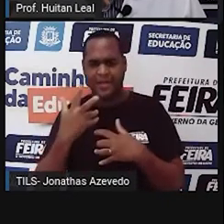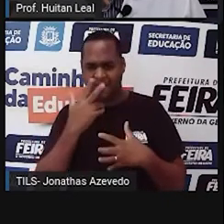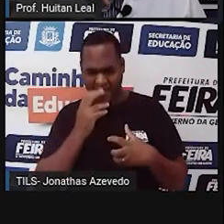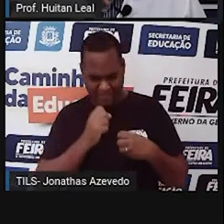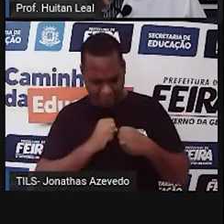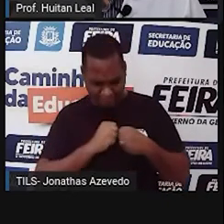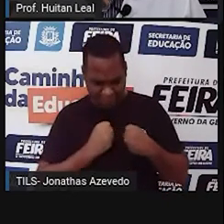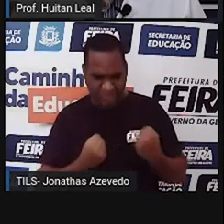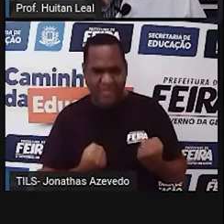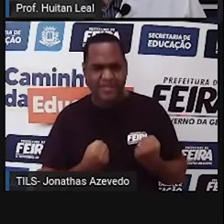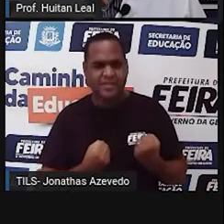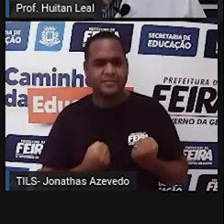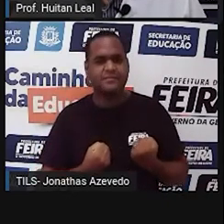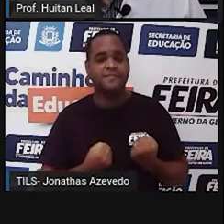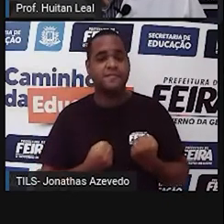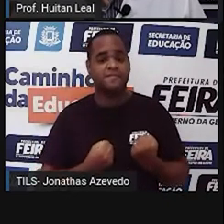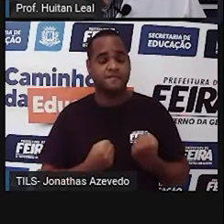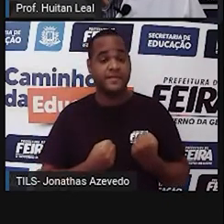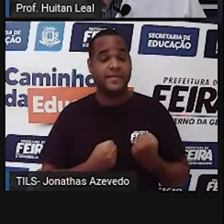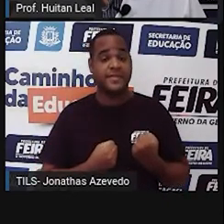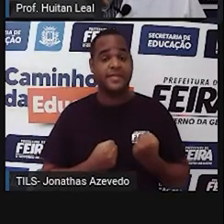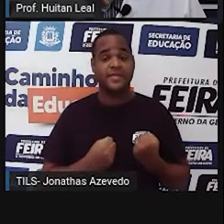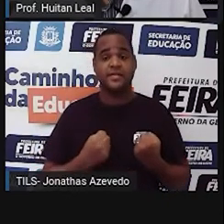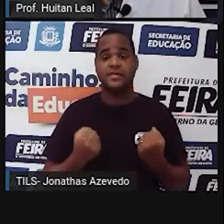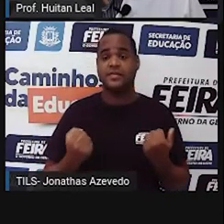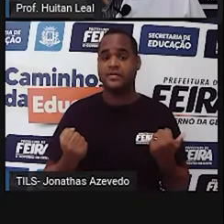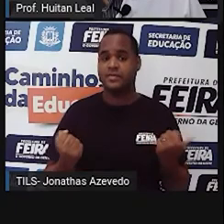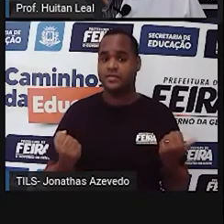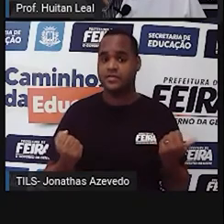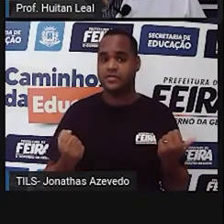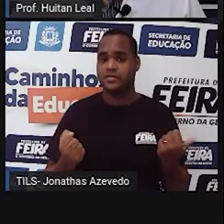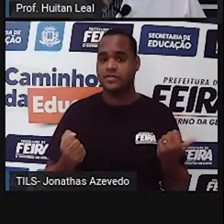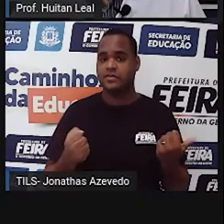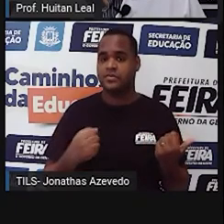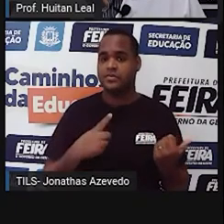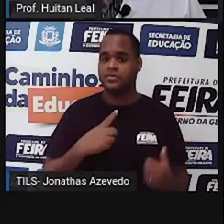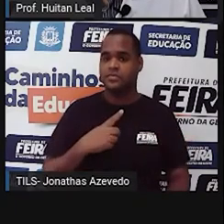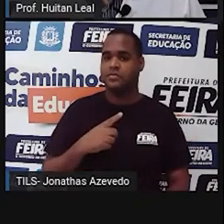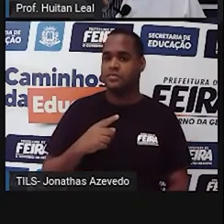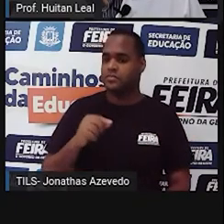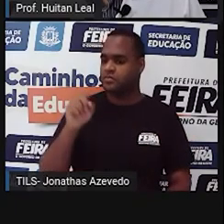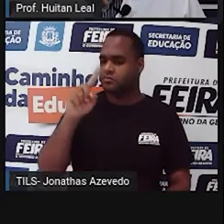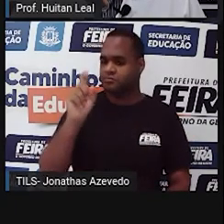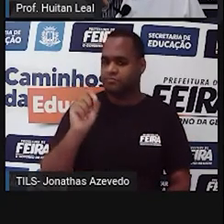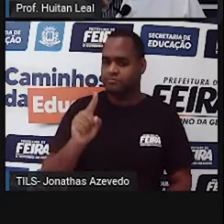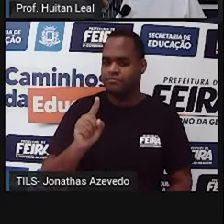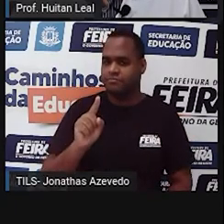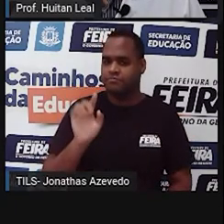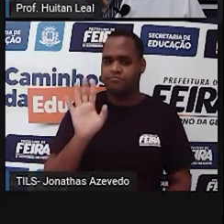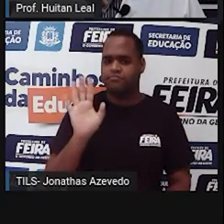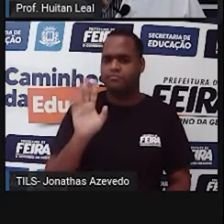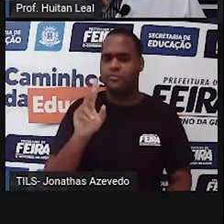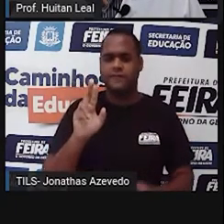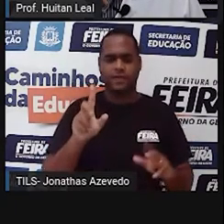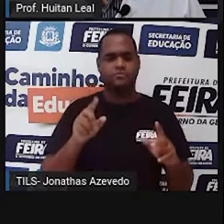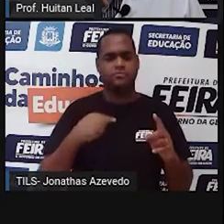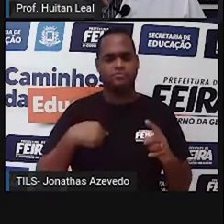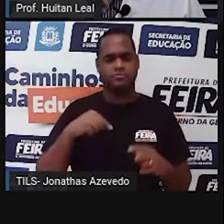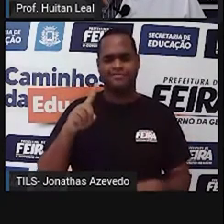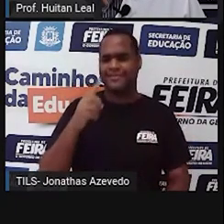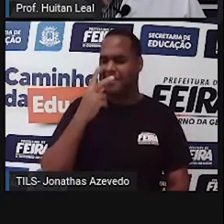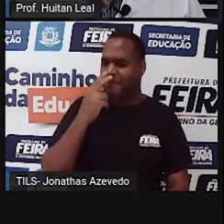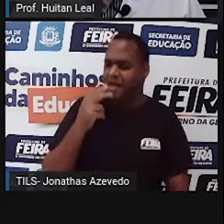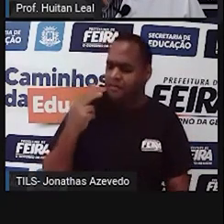coração? Não seria muito, né? Eu fiz uma interrogativa, mas não é, perdão. Não seria